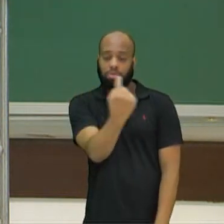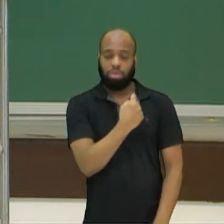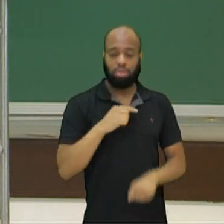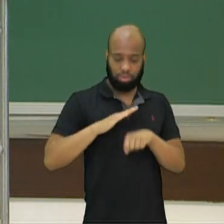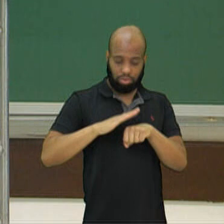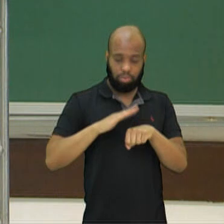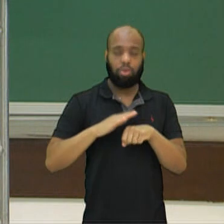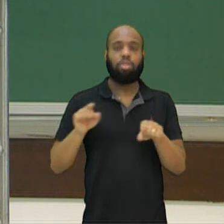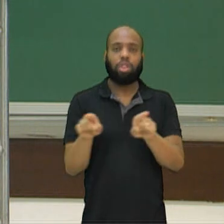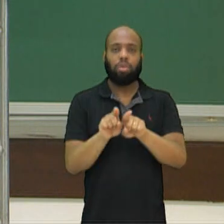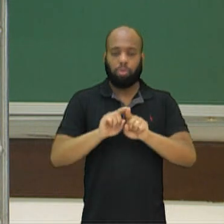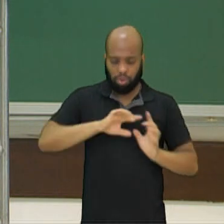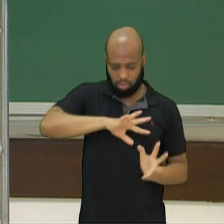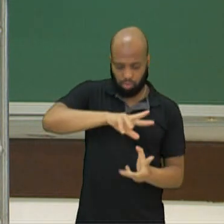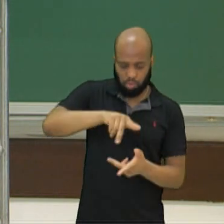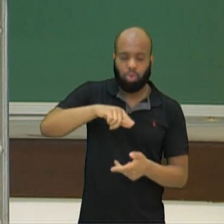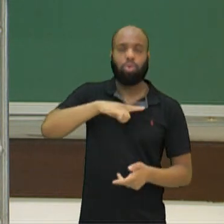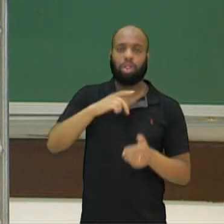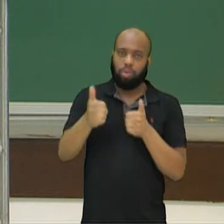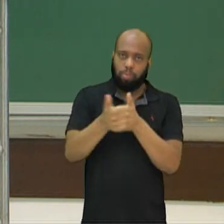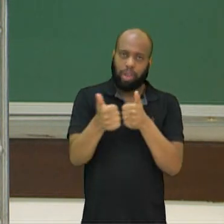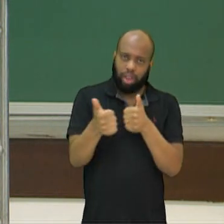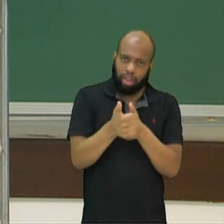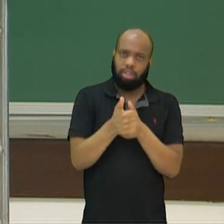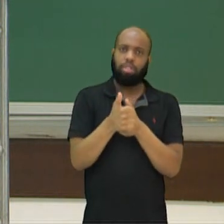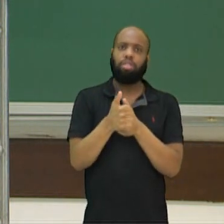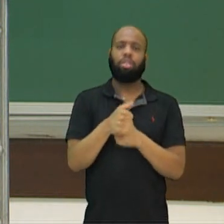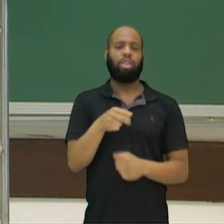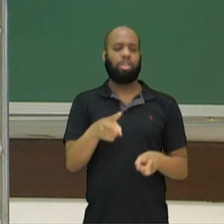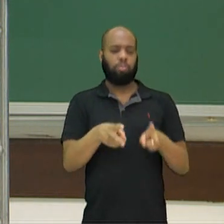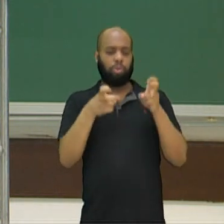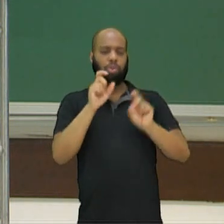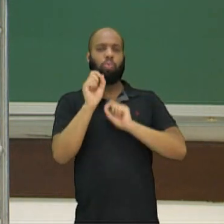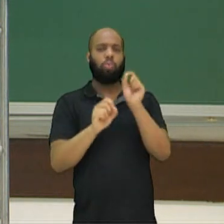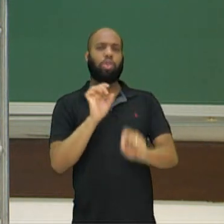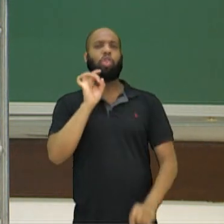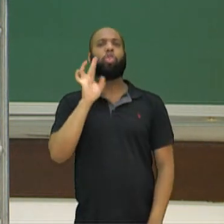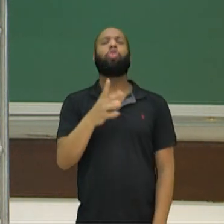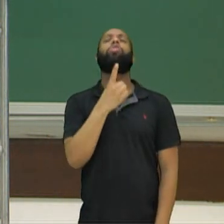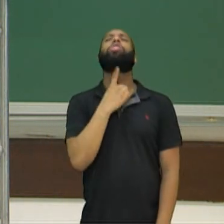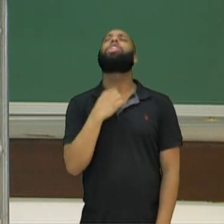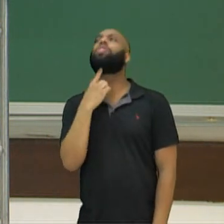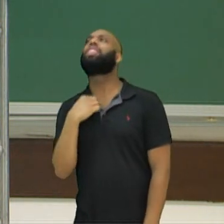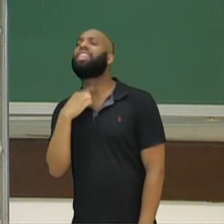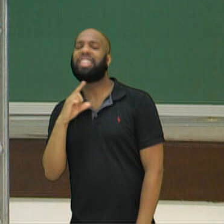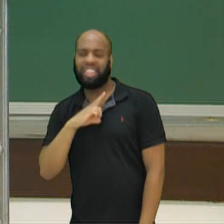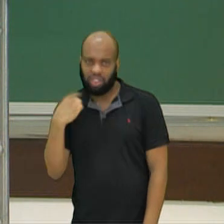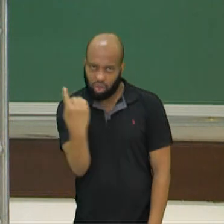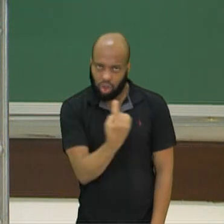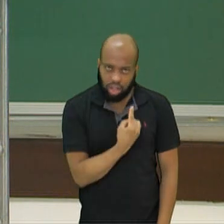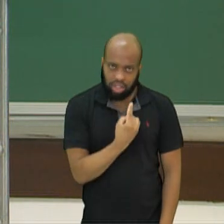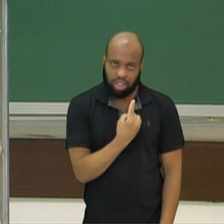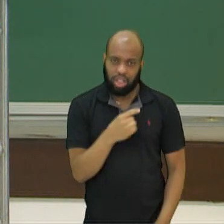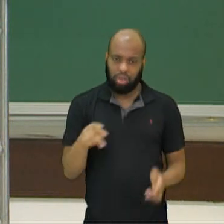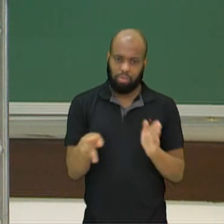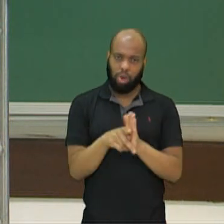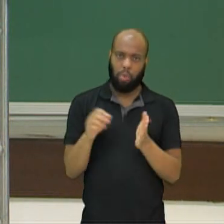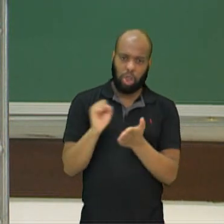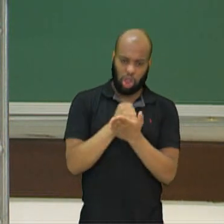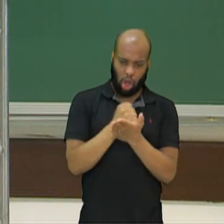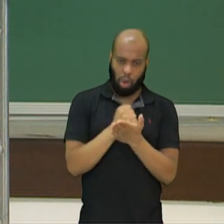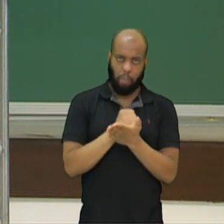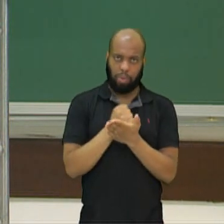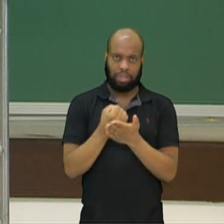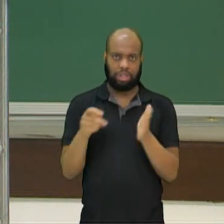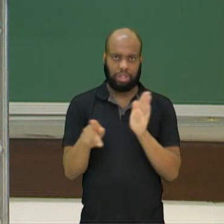o mundo que nos cerca e vermos que a nossa vontade não rege o mundo. Pelo contrário, o